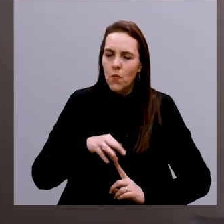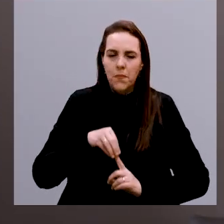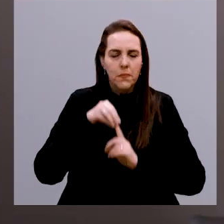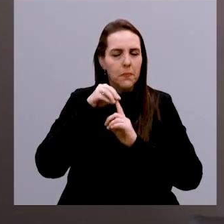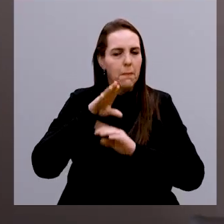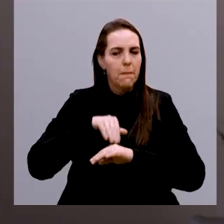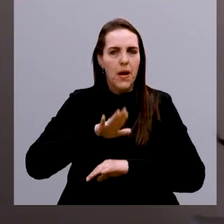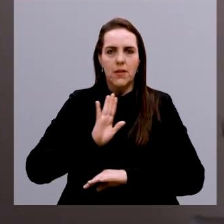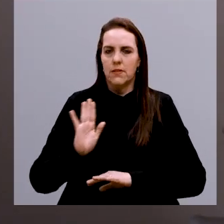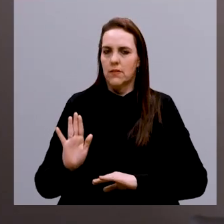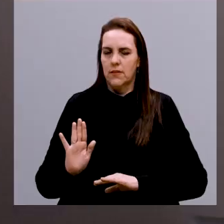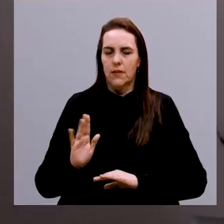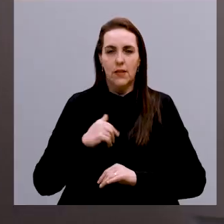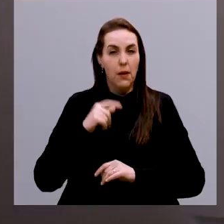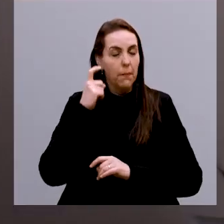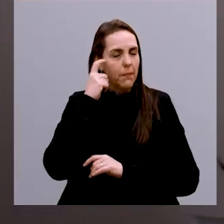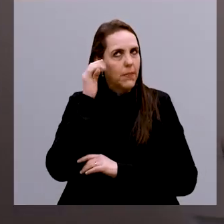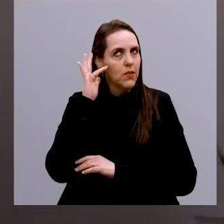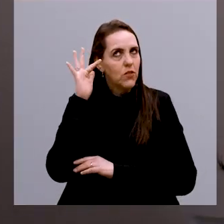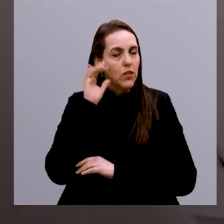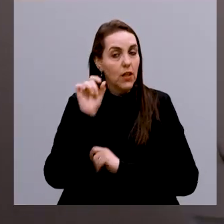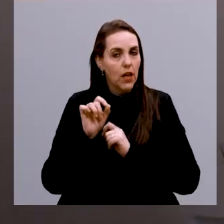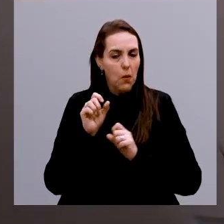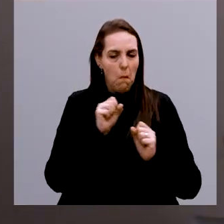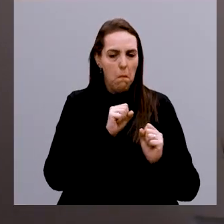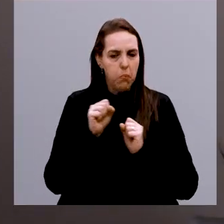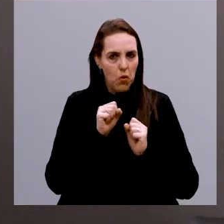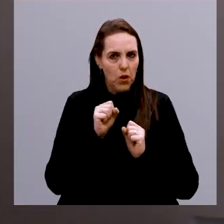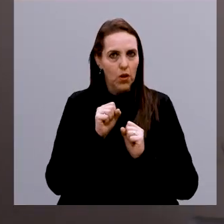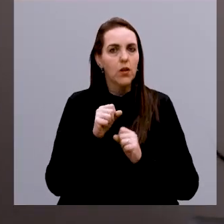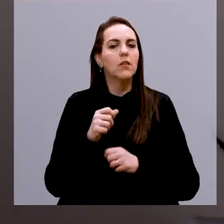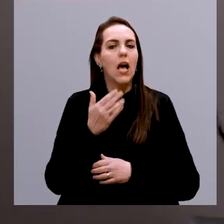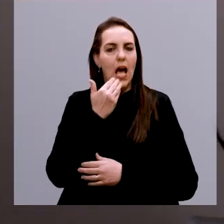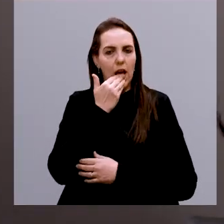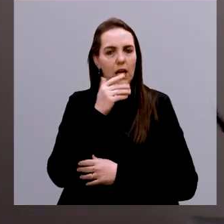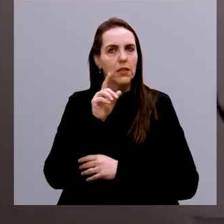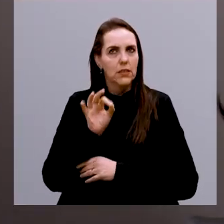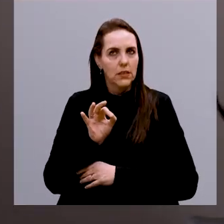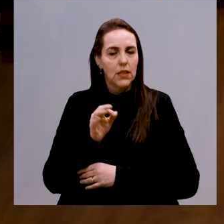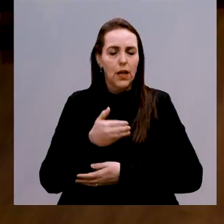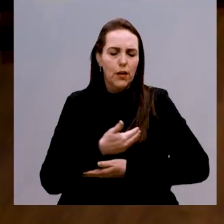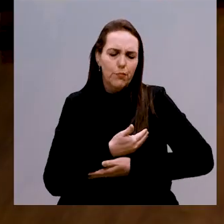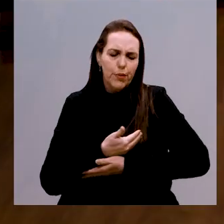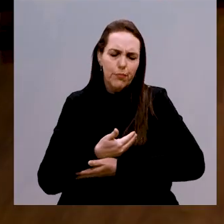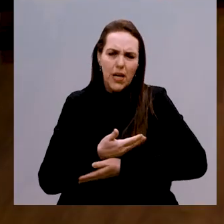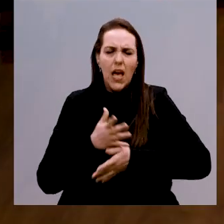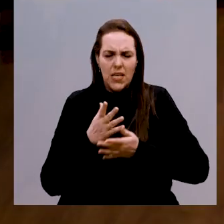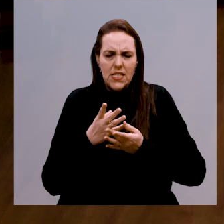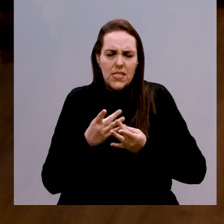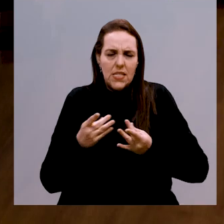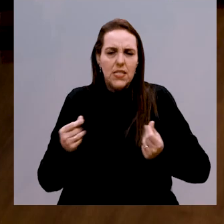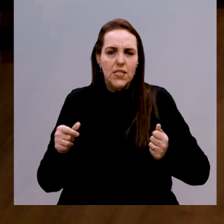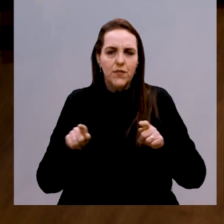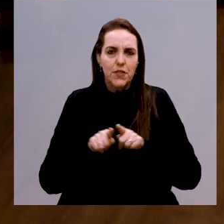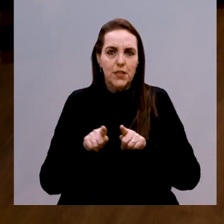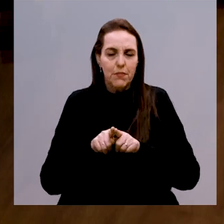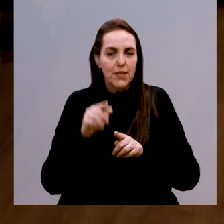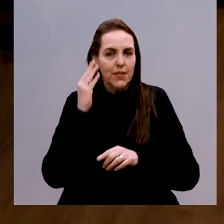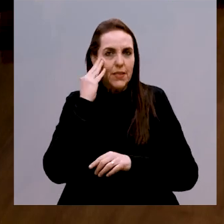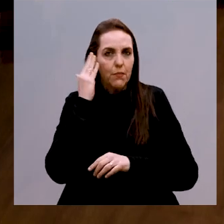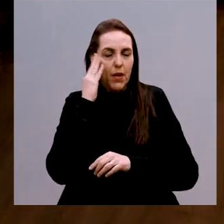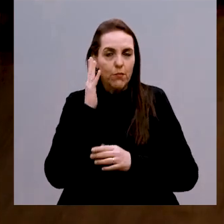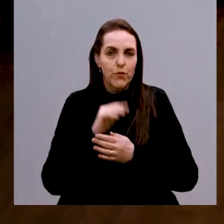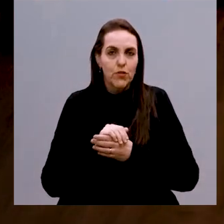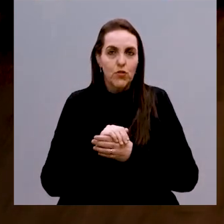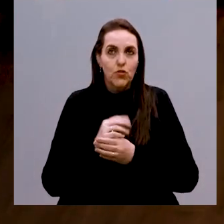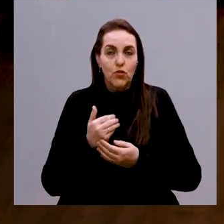A gente, para pensar em algo assim tão poderoso, tem que ser com esse cuidado. E a gente sabe o quanto o recém-nascido é sensível também, né? Então,